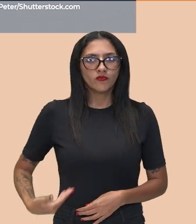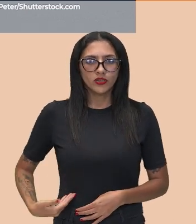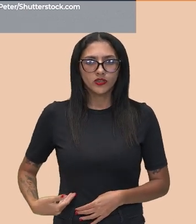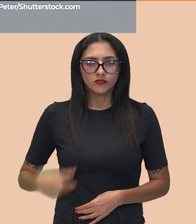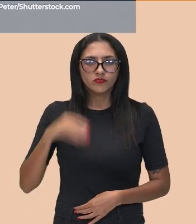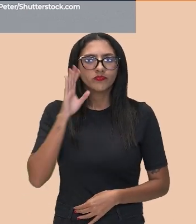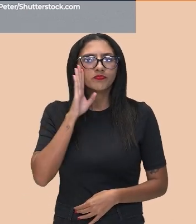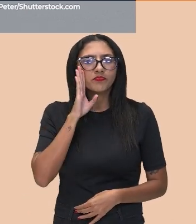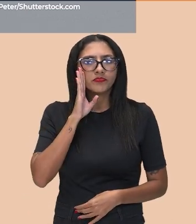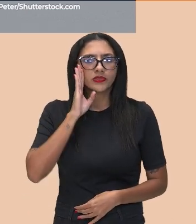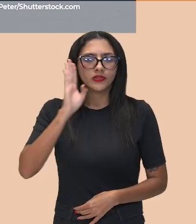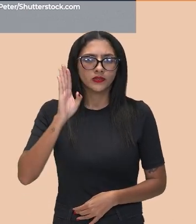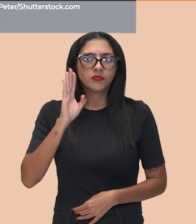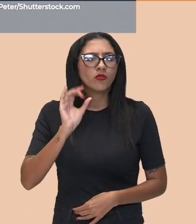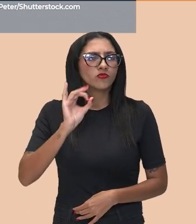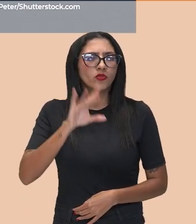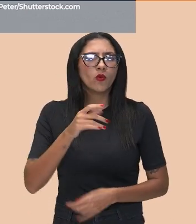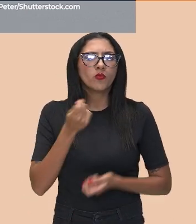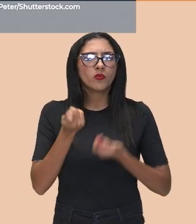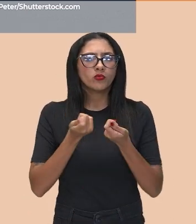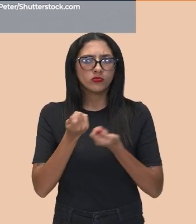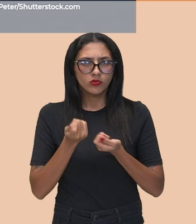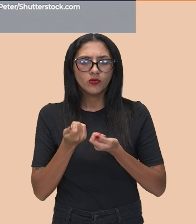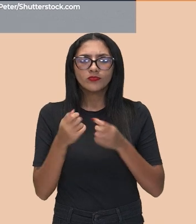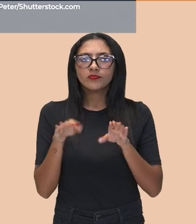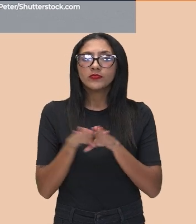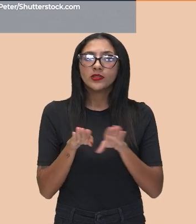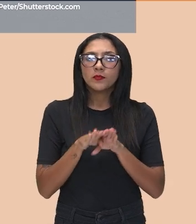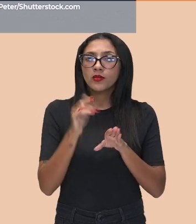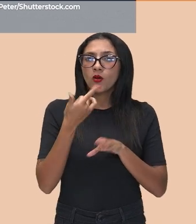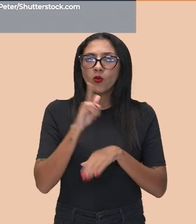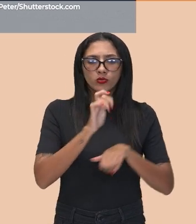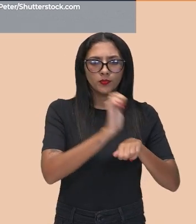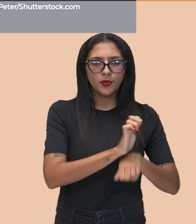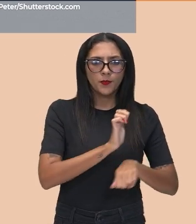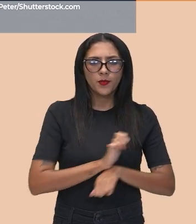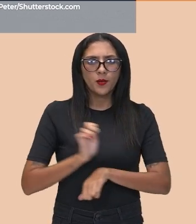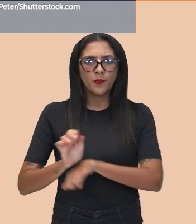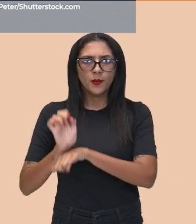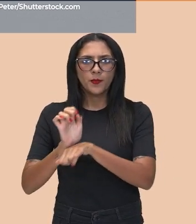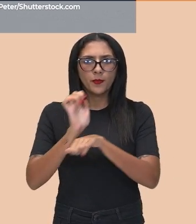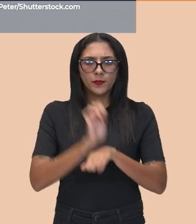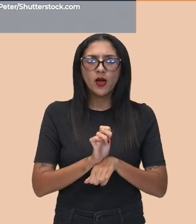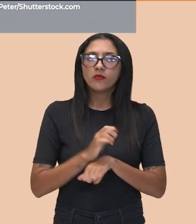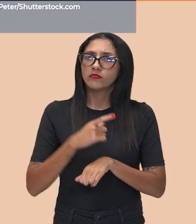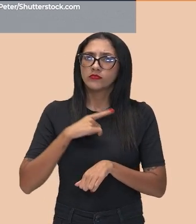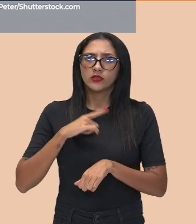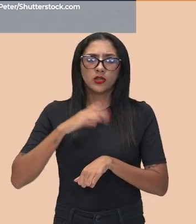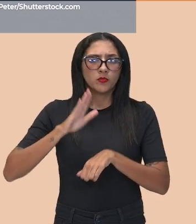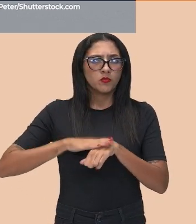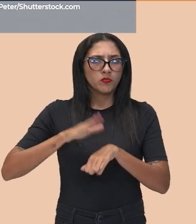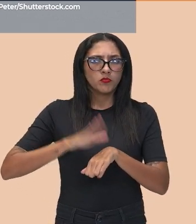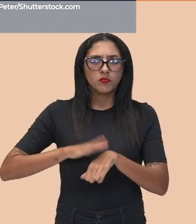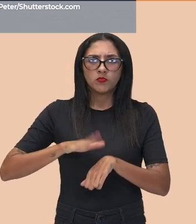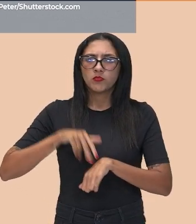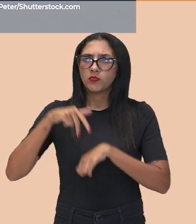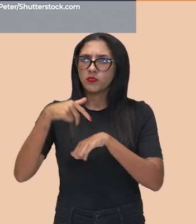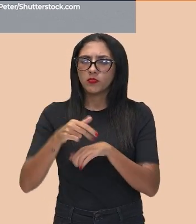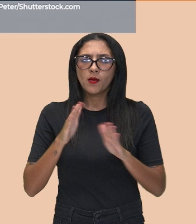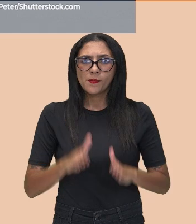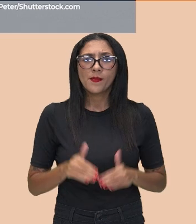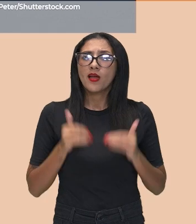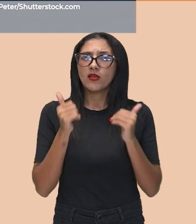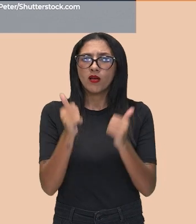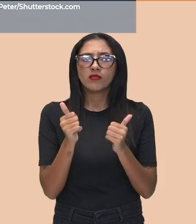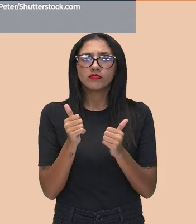E aí nós temos também os estados-membros que vão ter uma autonomia maior do que esse governo